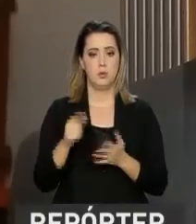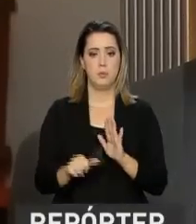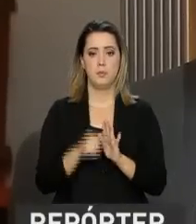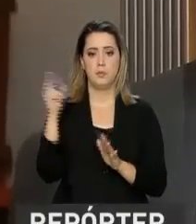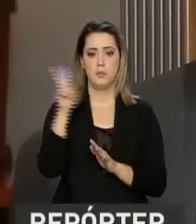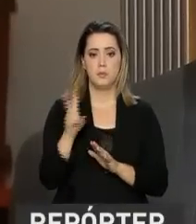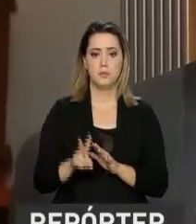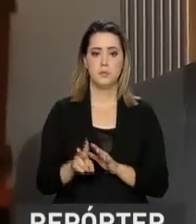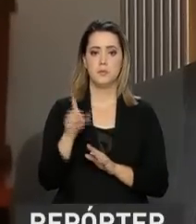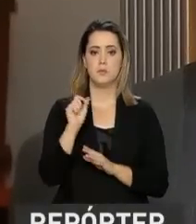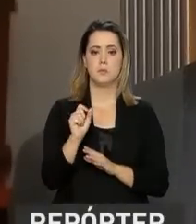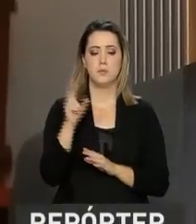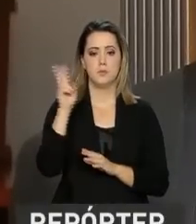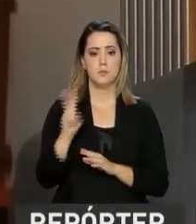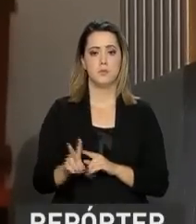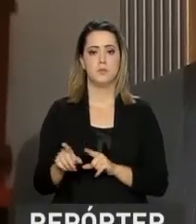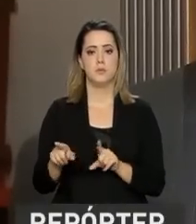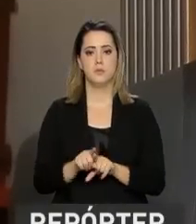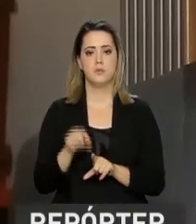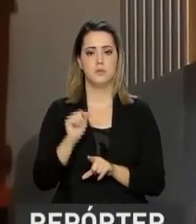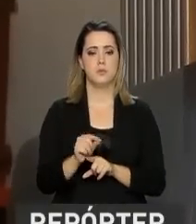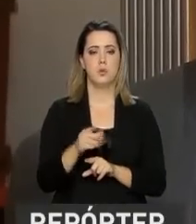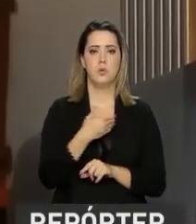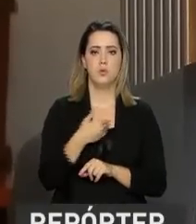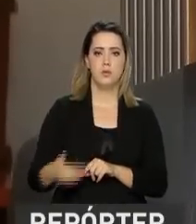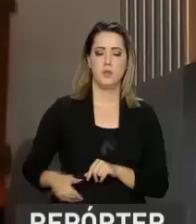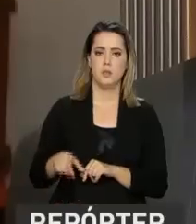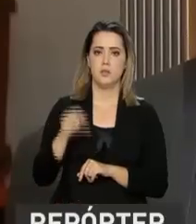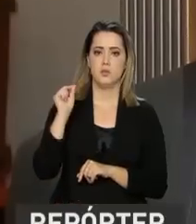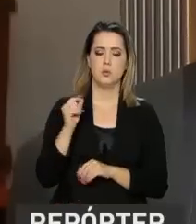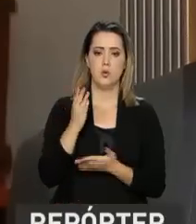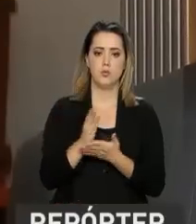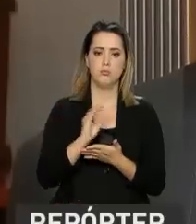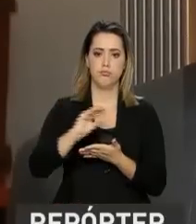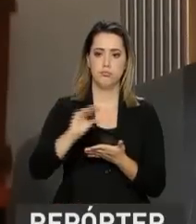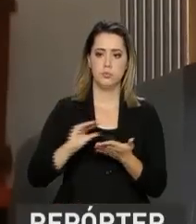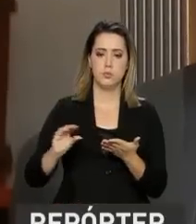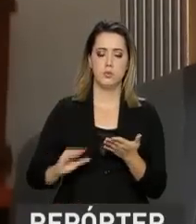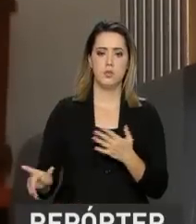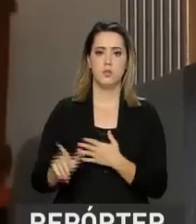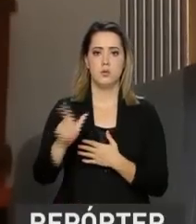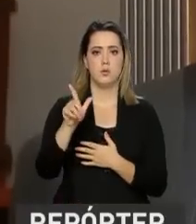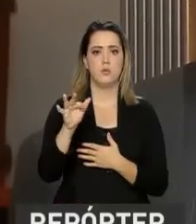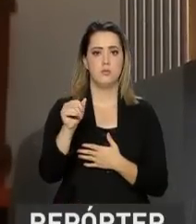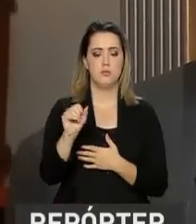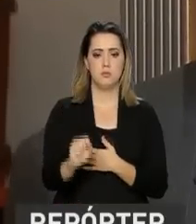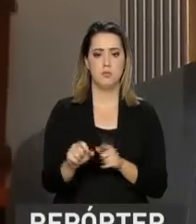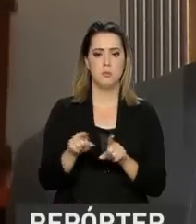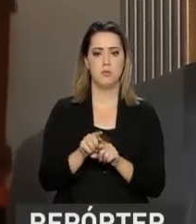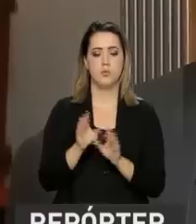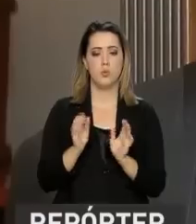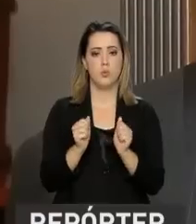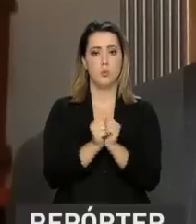primeira vez na história né o governo governo decide dividir o lucro do FGTS né com os